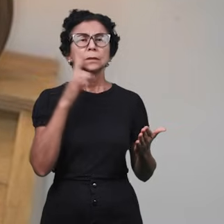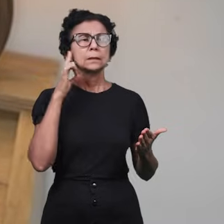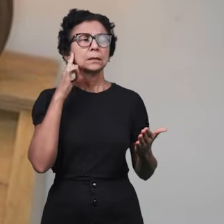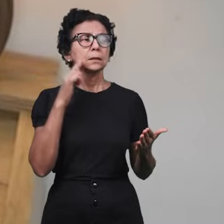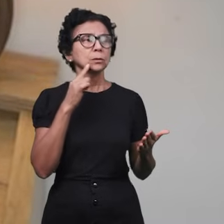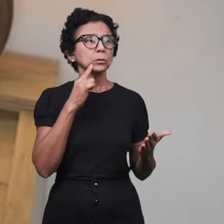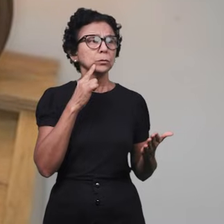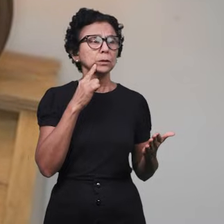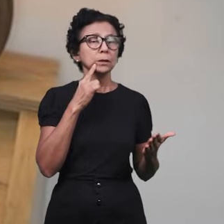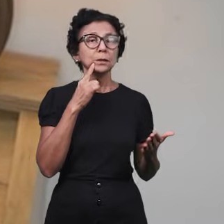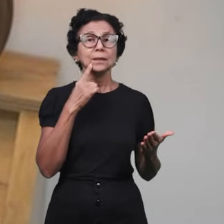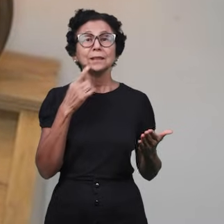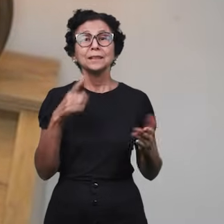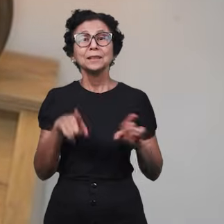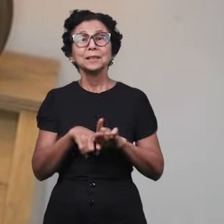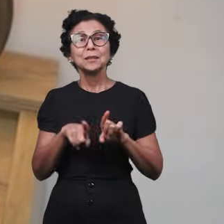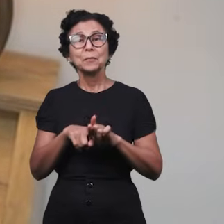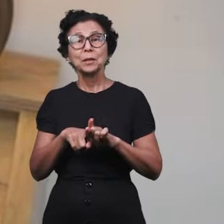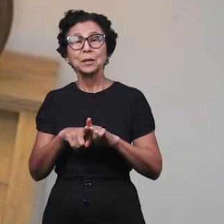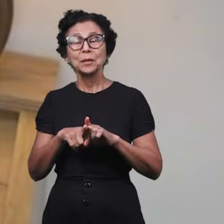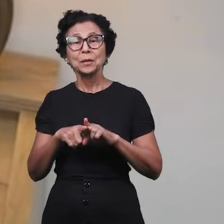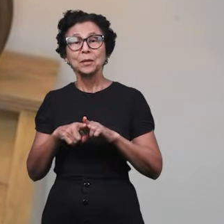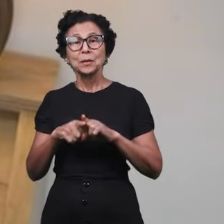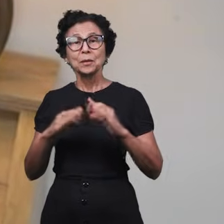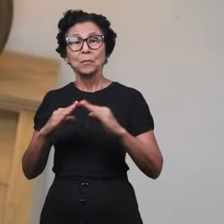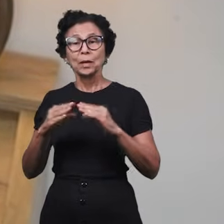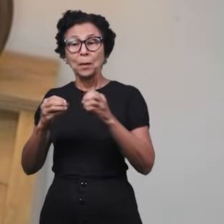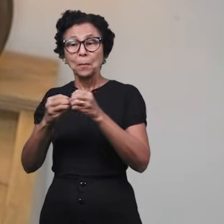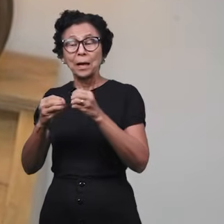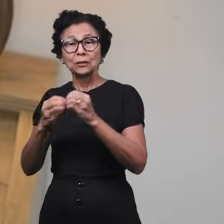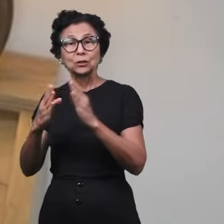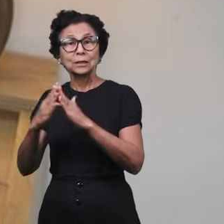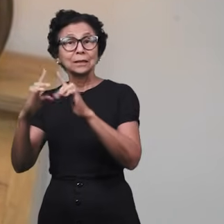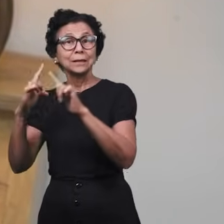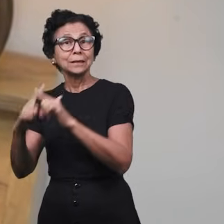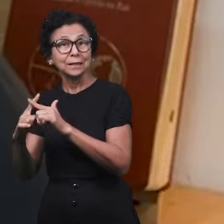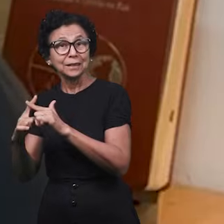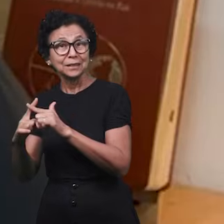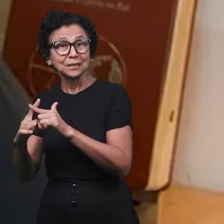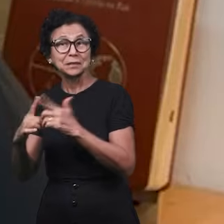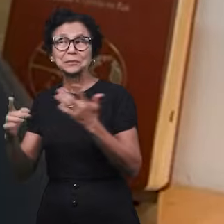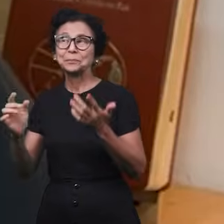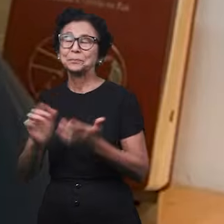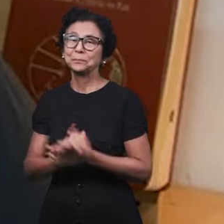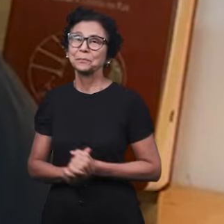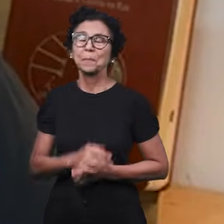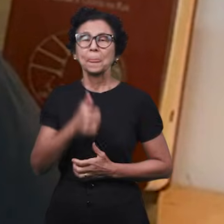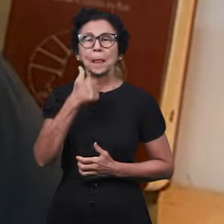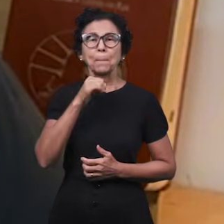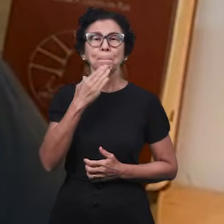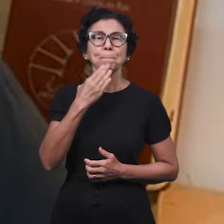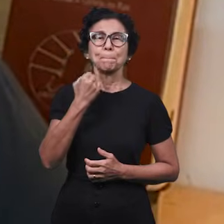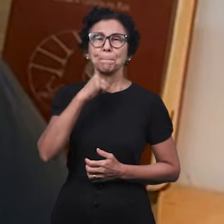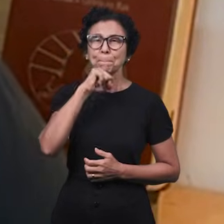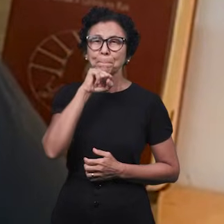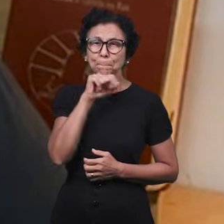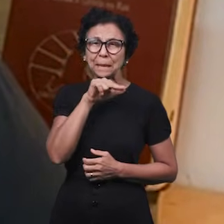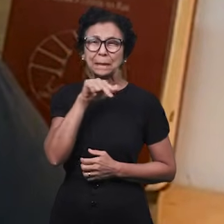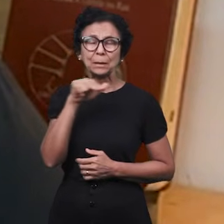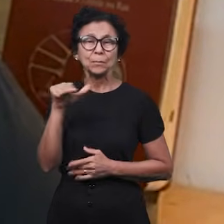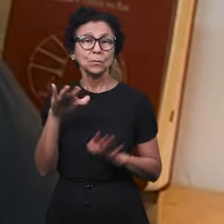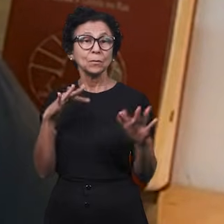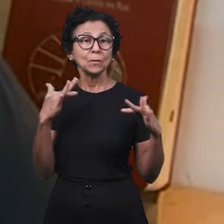também da igreja. E ali veio não só ela, mas o pai, a mãe, o irmão, e tiveram uma